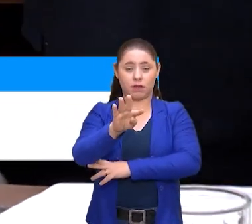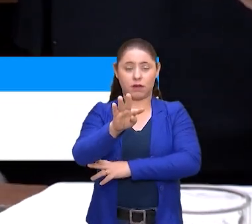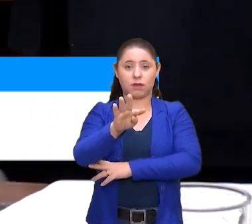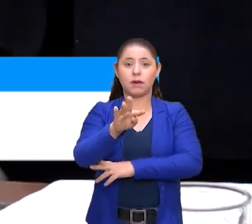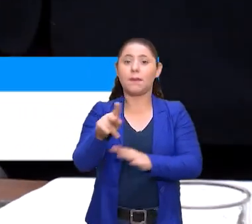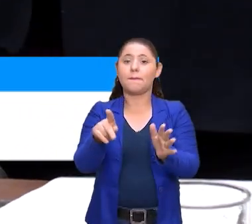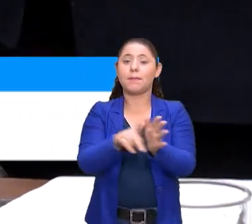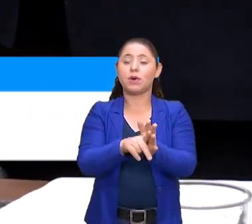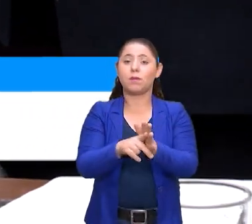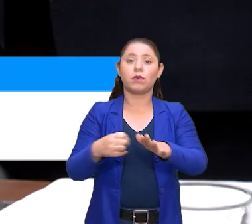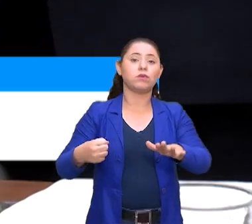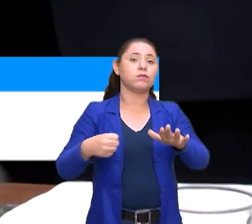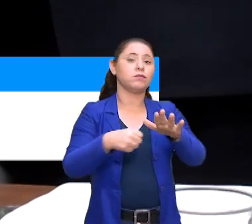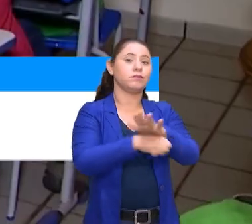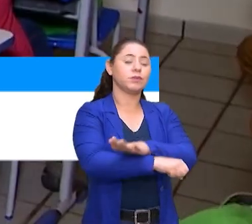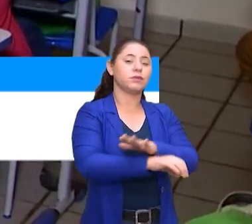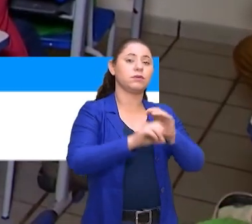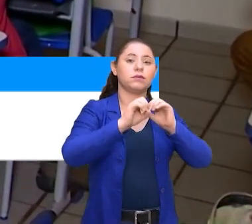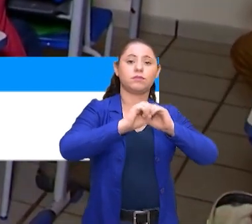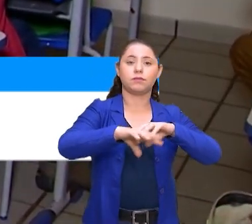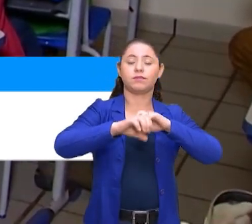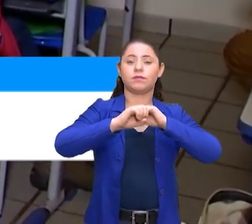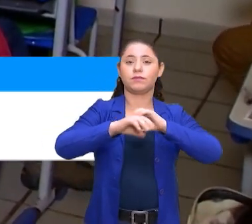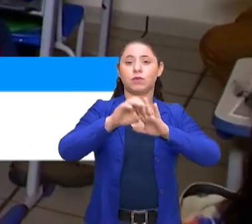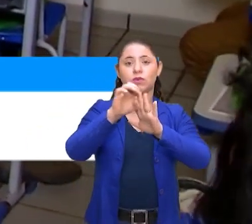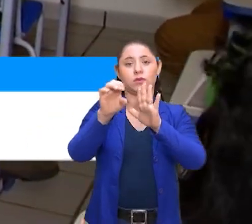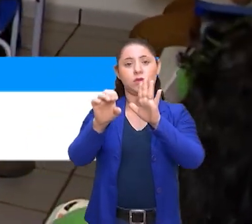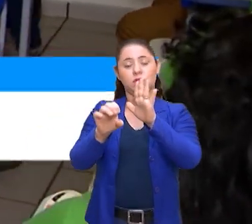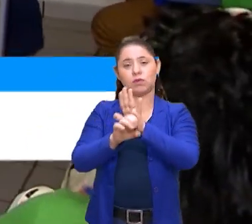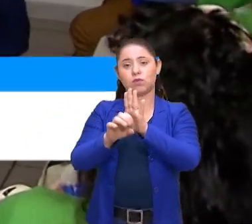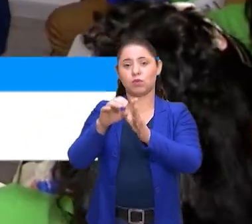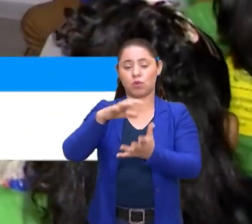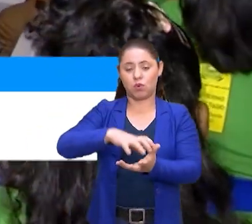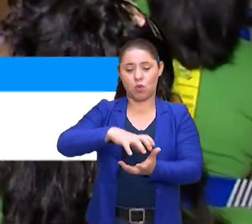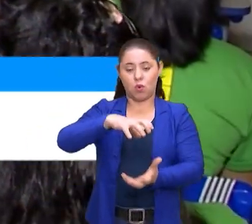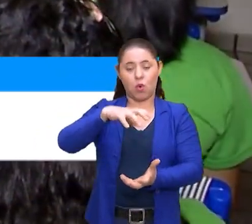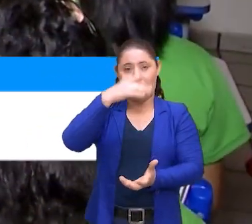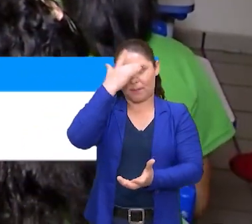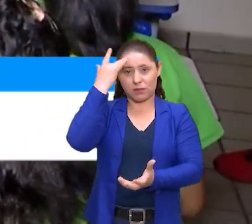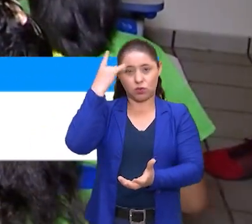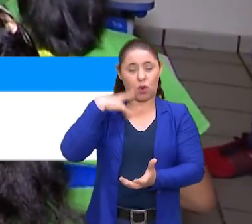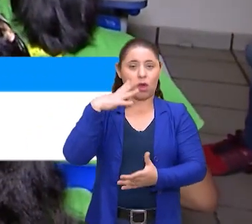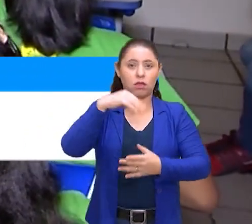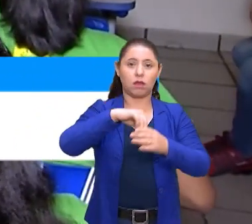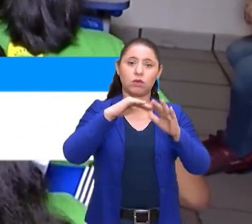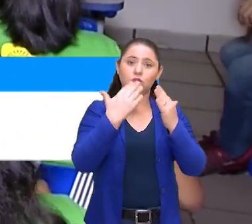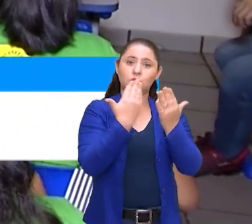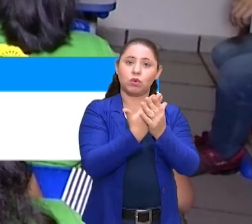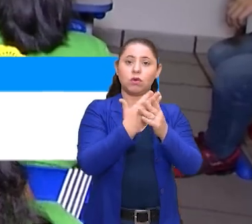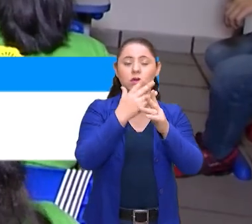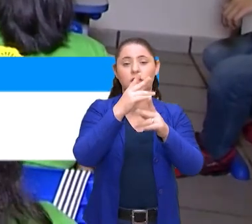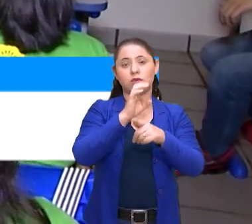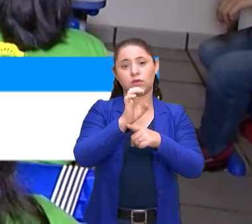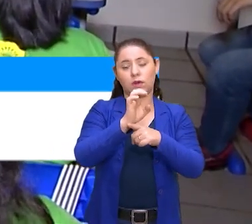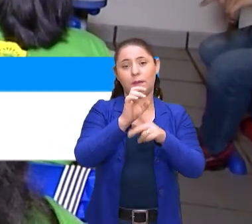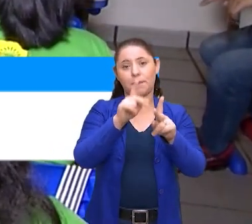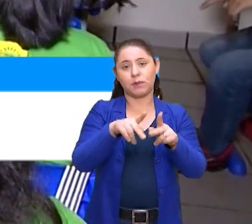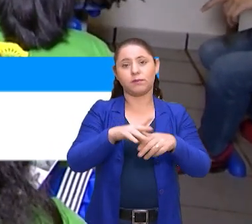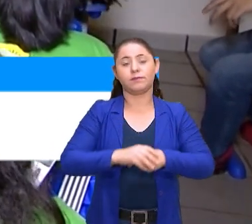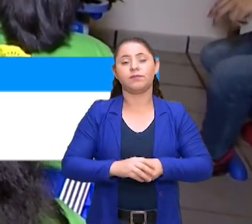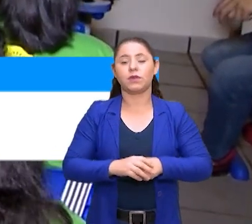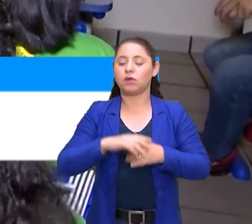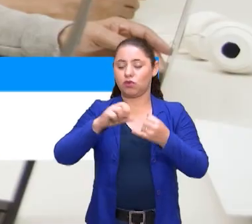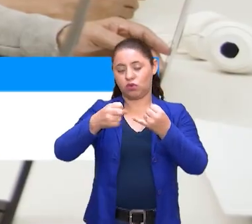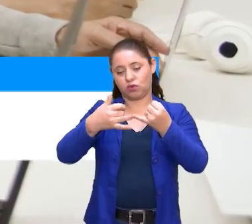deputado Lucas de Lima, do PDT, que dispõe sobre a inclusão do ensino no Estatuto do Idoso nos currículos das escolas da